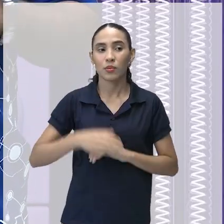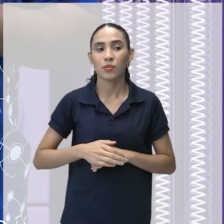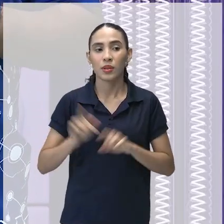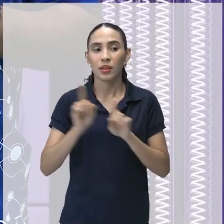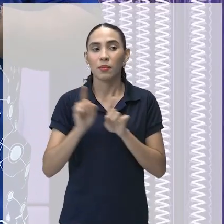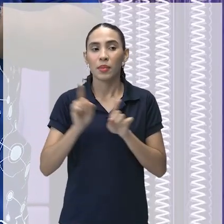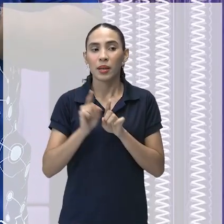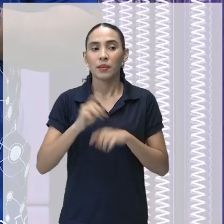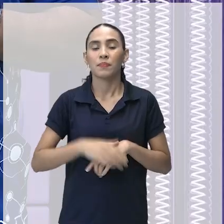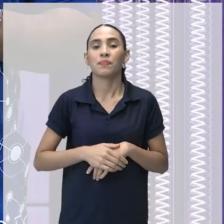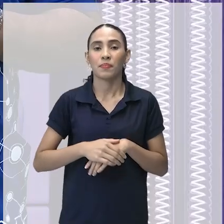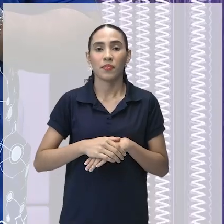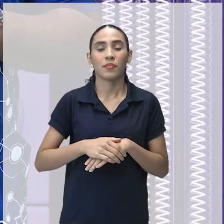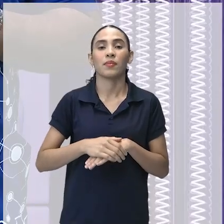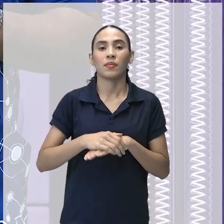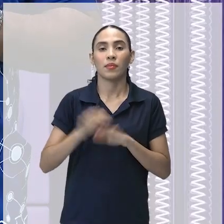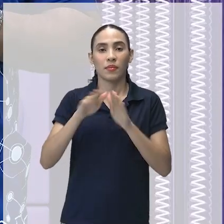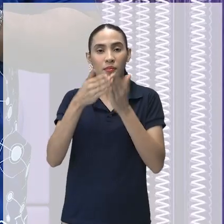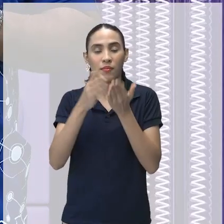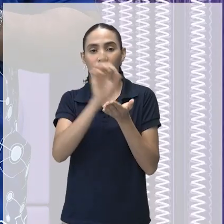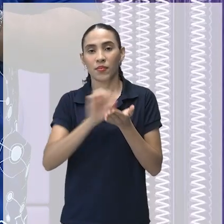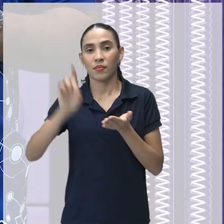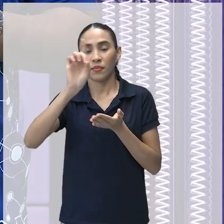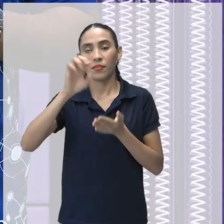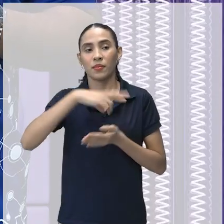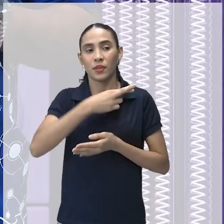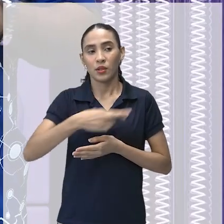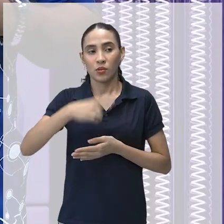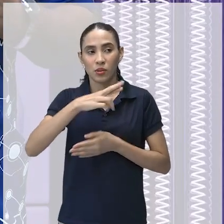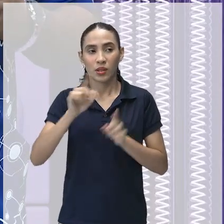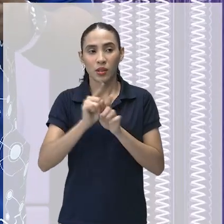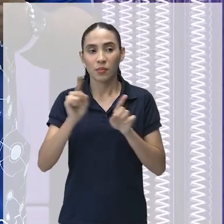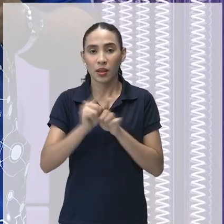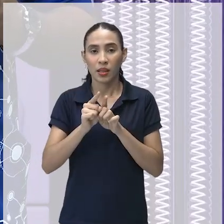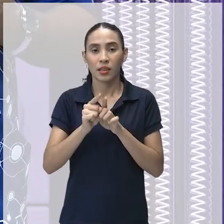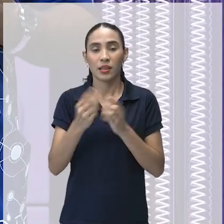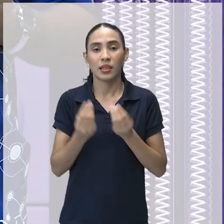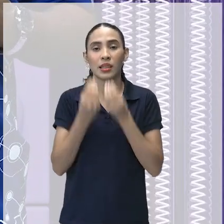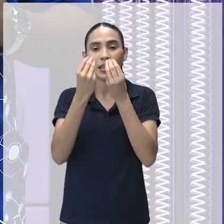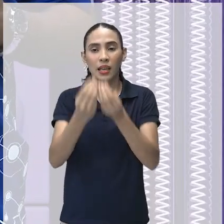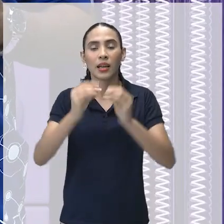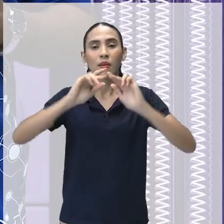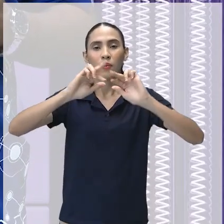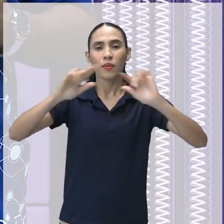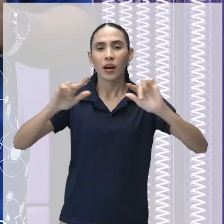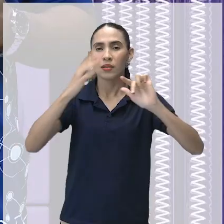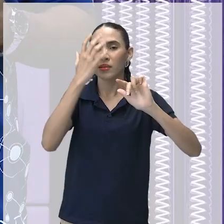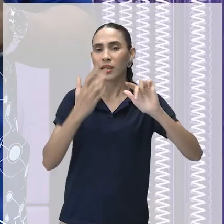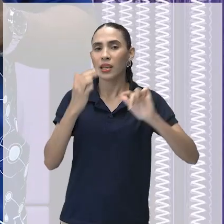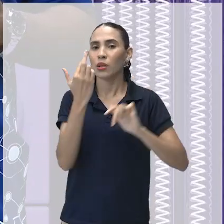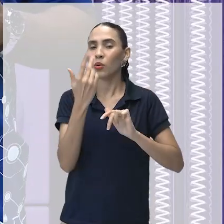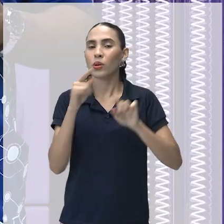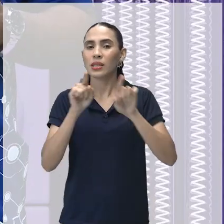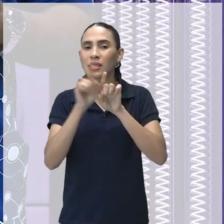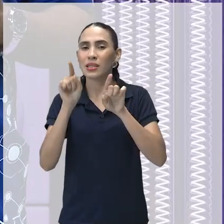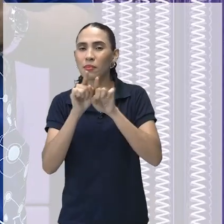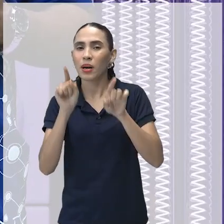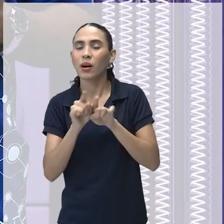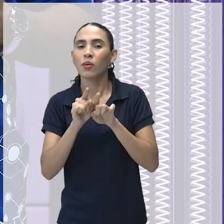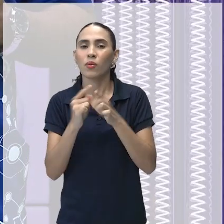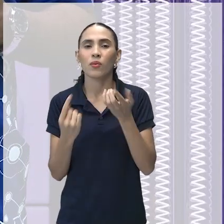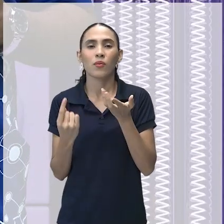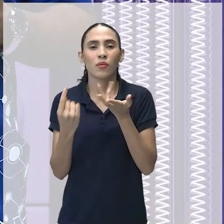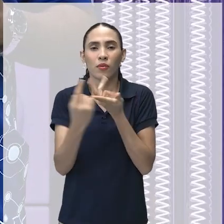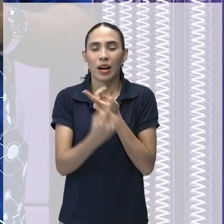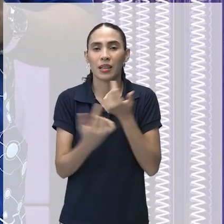parte das escrituras sagradas dessas religiões. E ele vem dando essa história dos 2 irmãos vem nos dando uma série